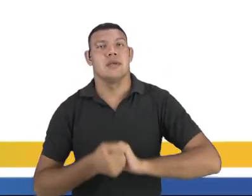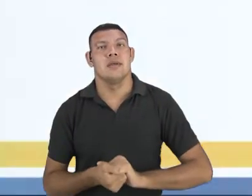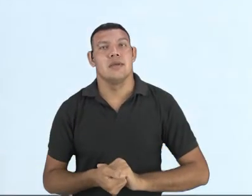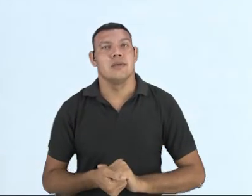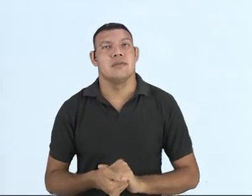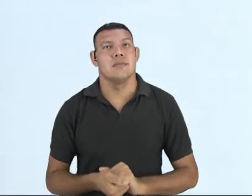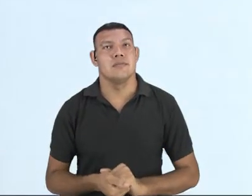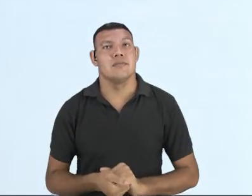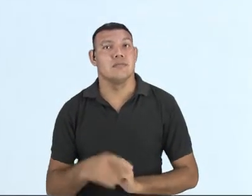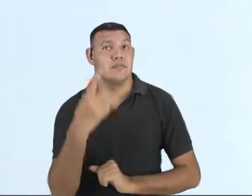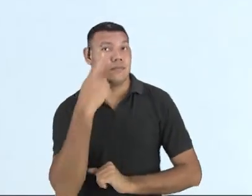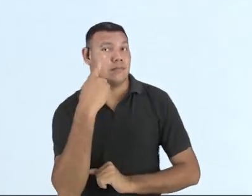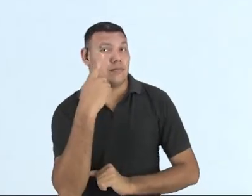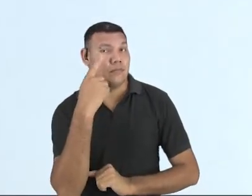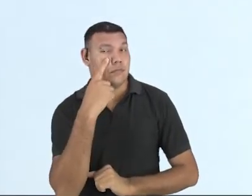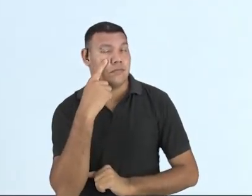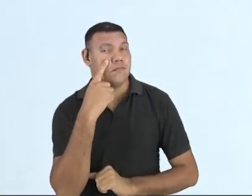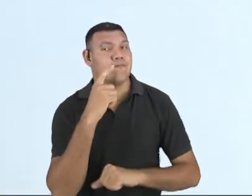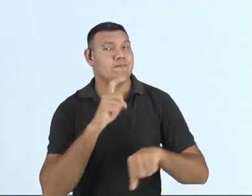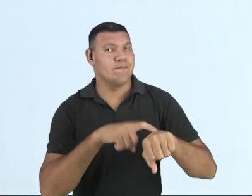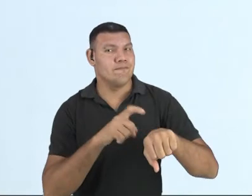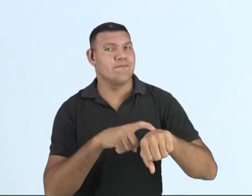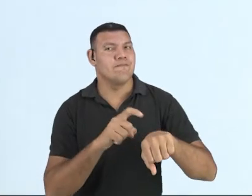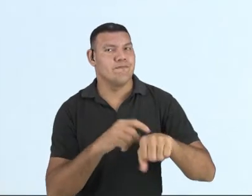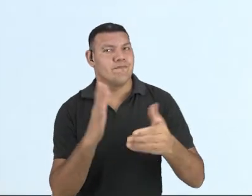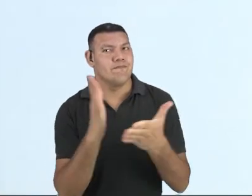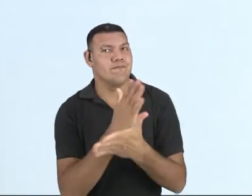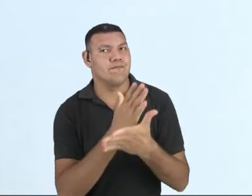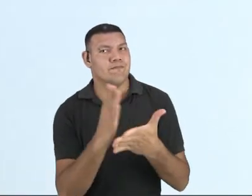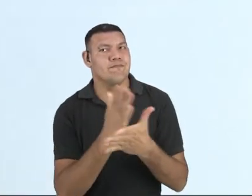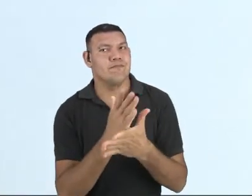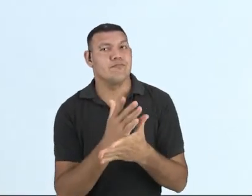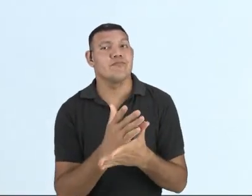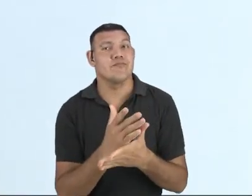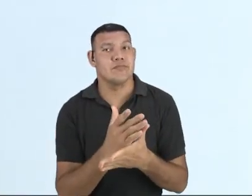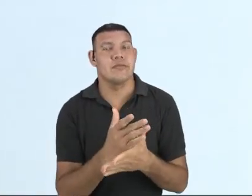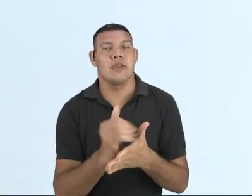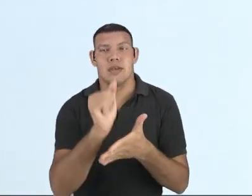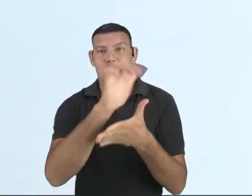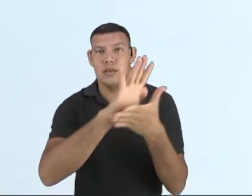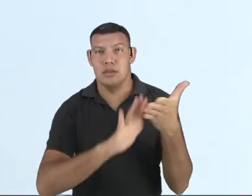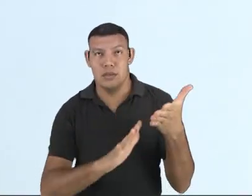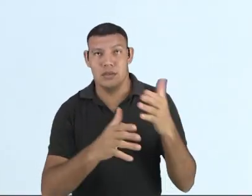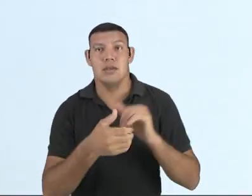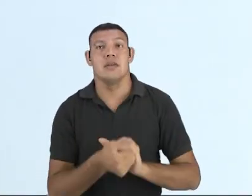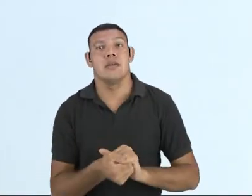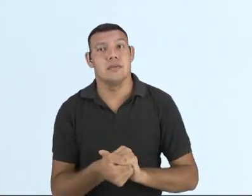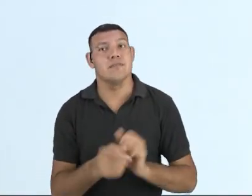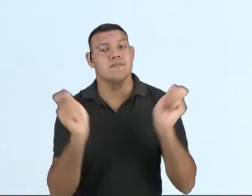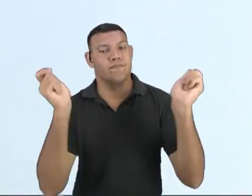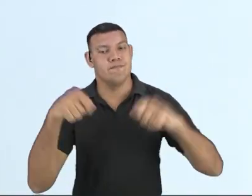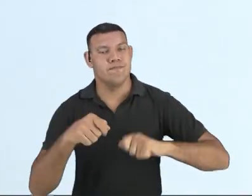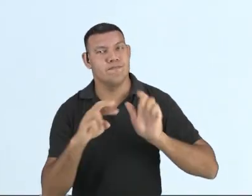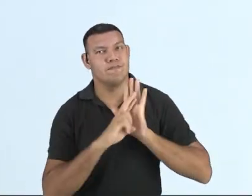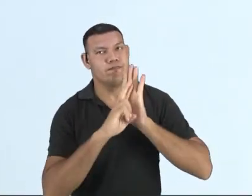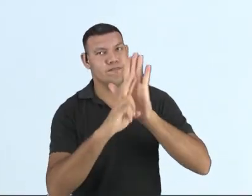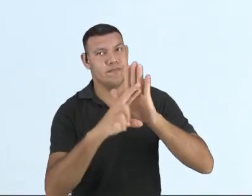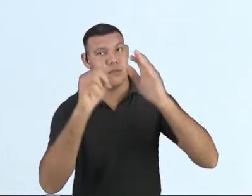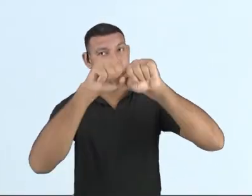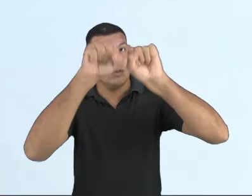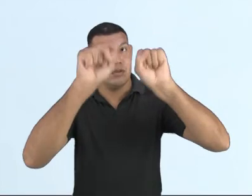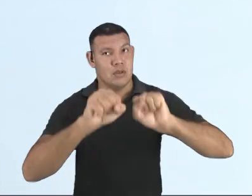perceba que pressão alguns momentos é uma situações problemas a gente consegue representar não sei onde é que ações né